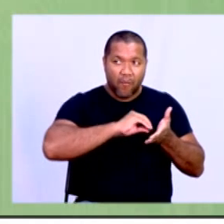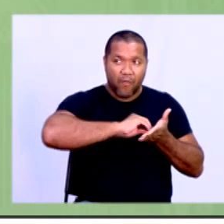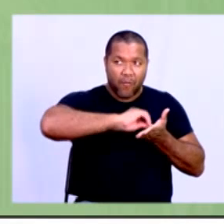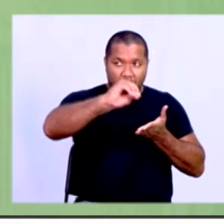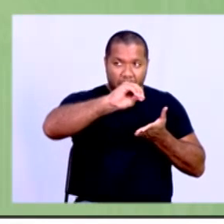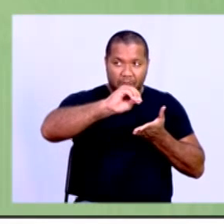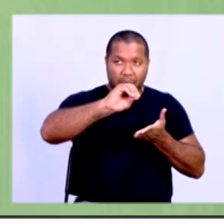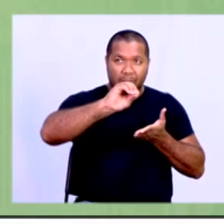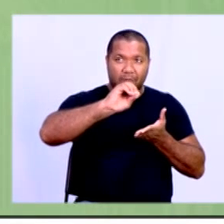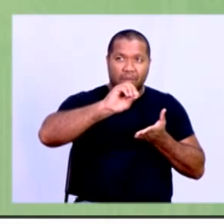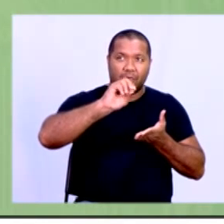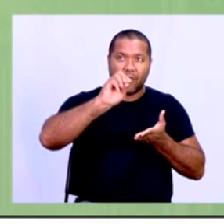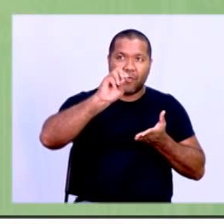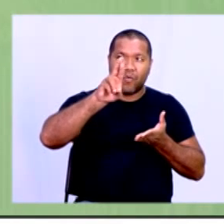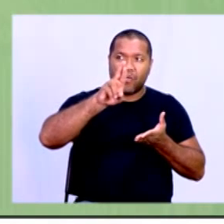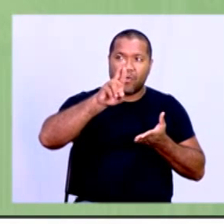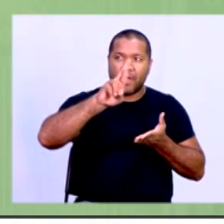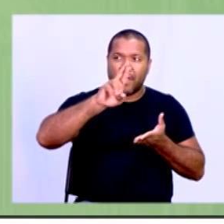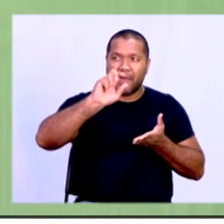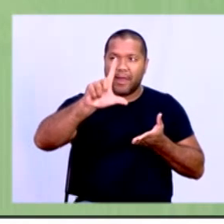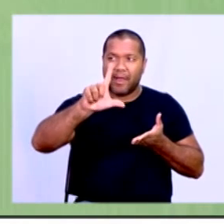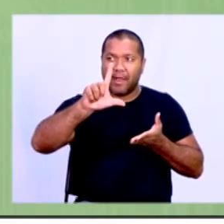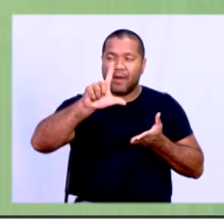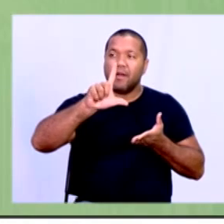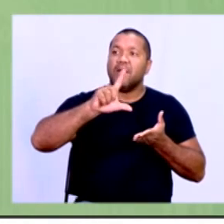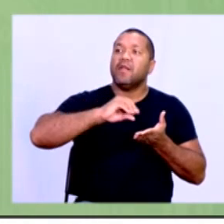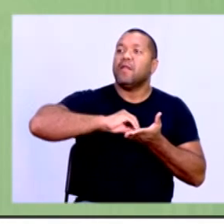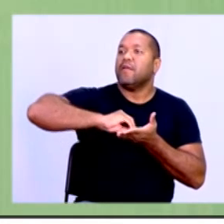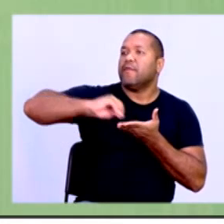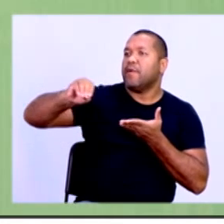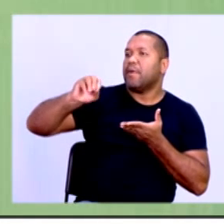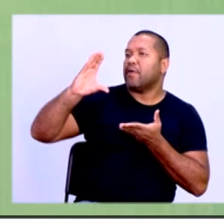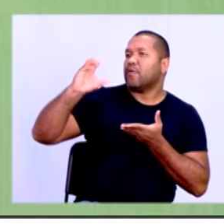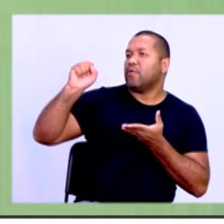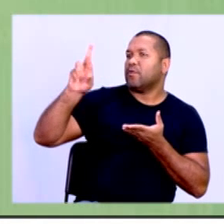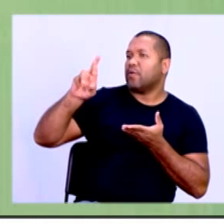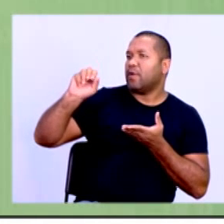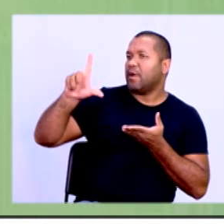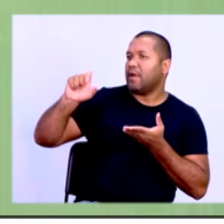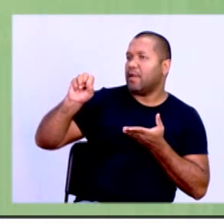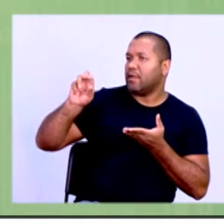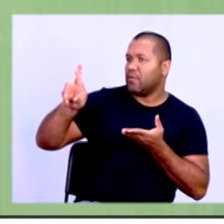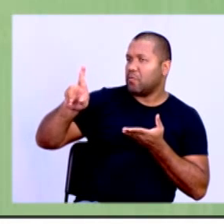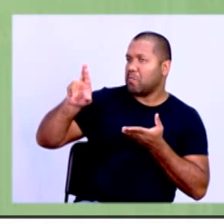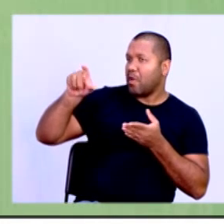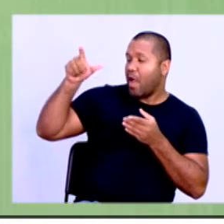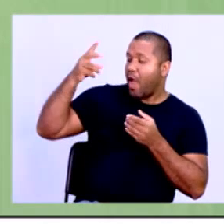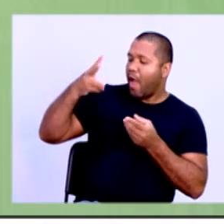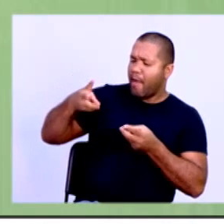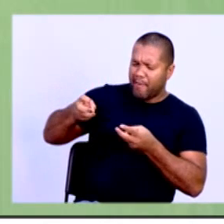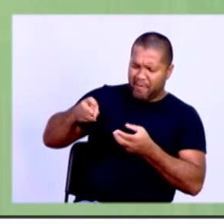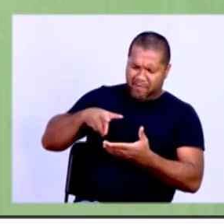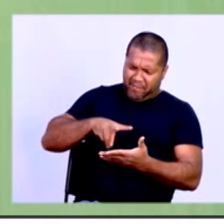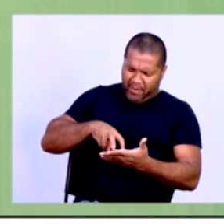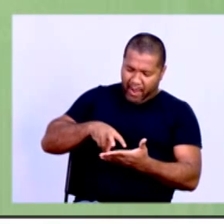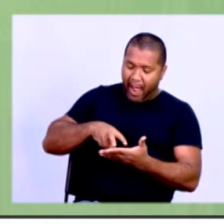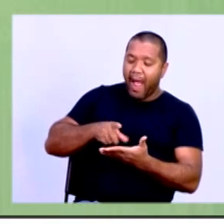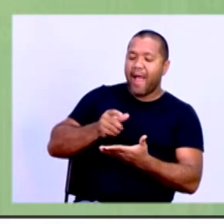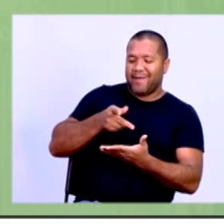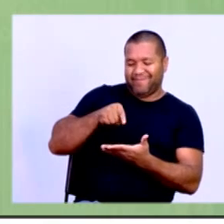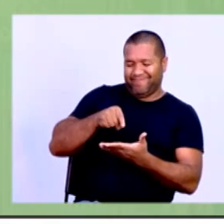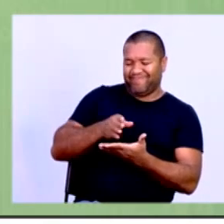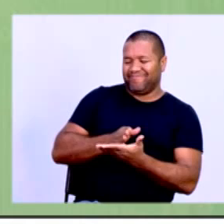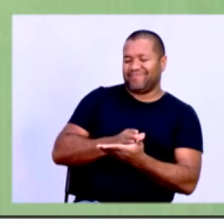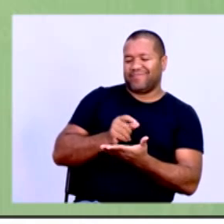URL, ele vai para um controlador. O controlador verifica as rotas e diz, ele só quer